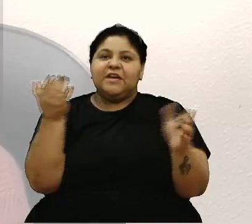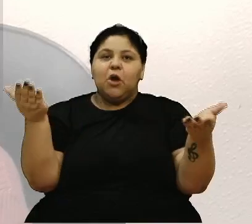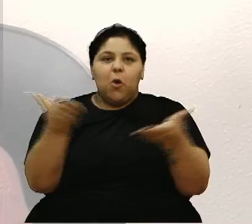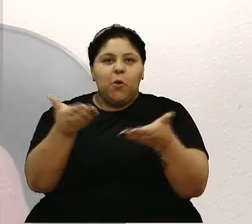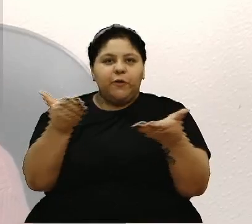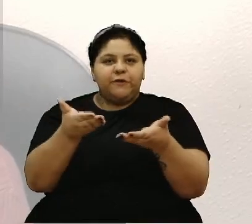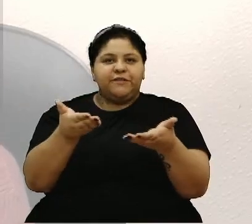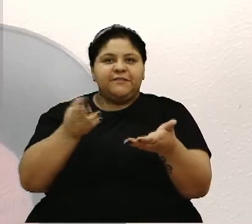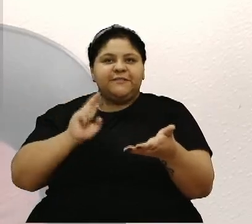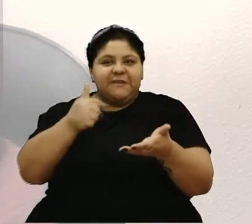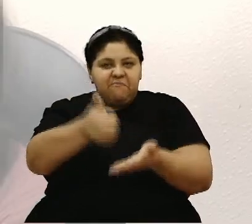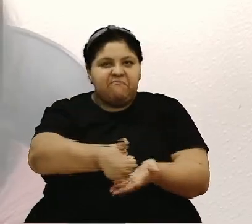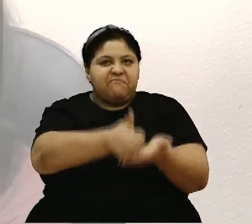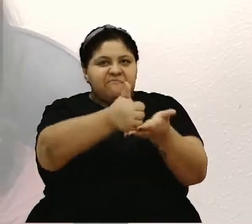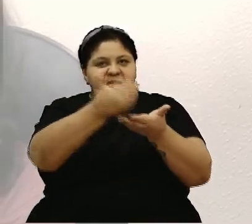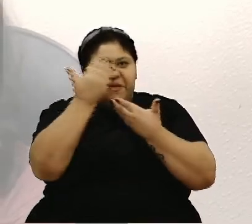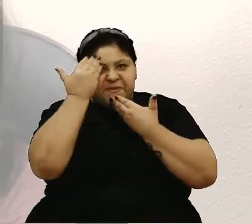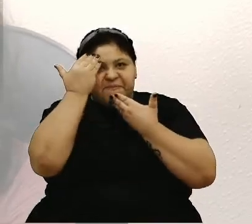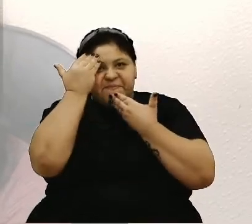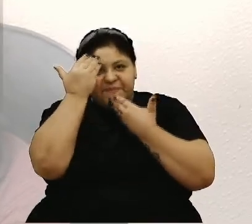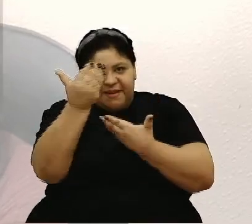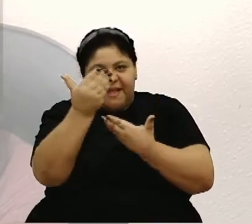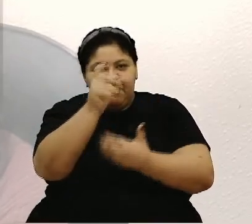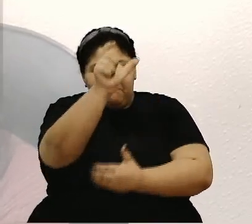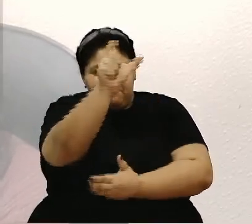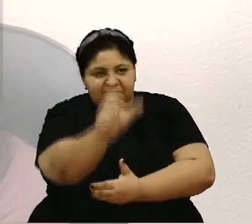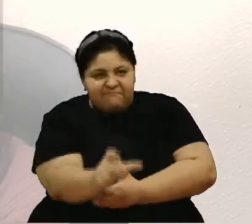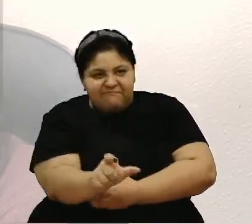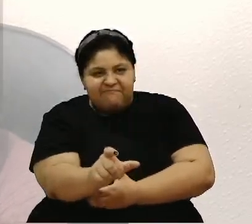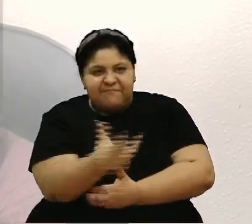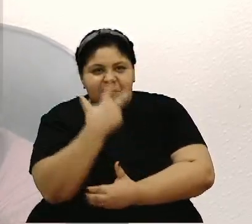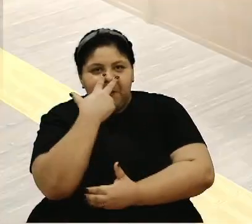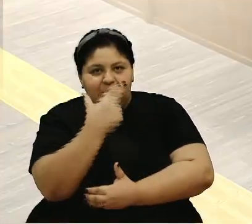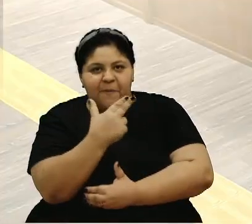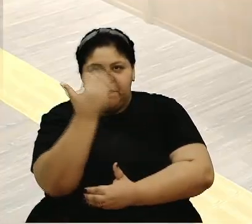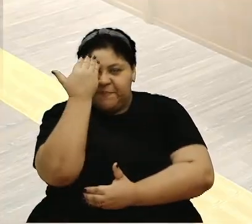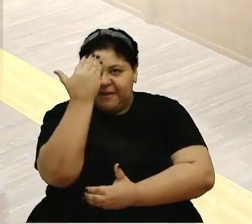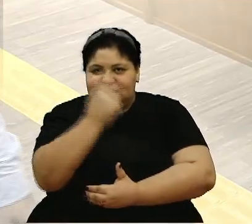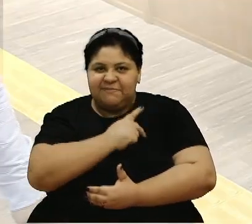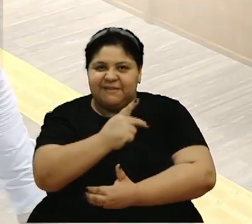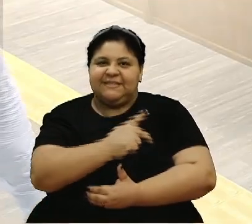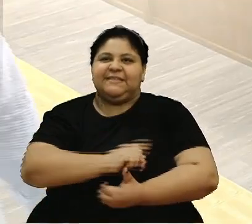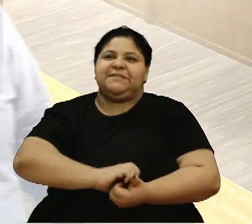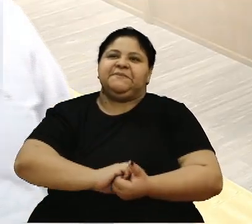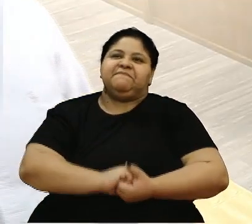sempre à disposição. Obrigado, Cid, por ser essa pessoa que você é. Obrigado, presidente.